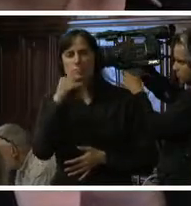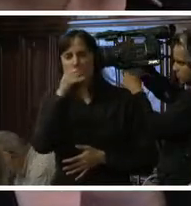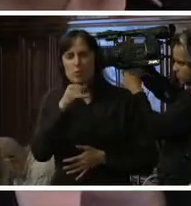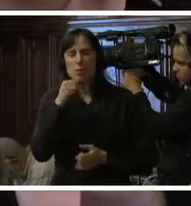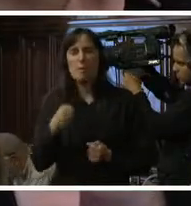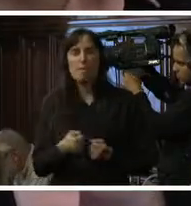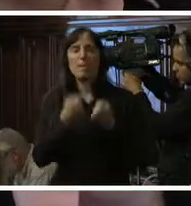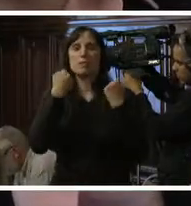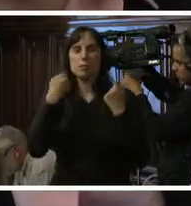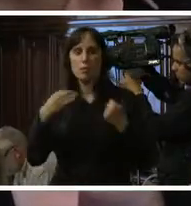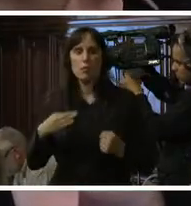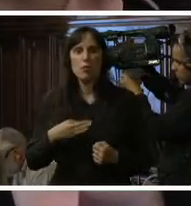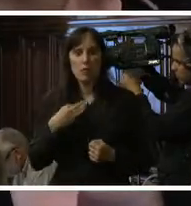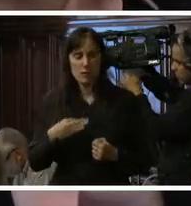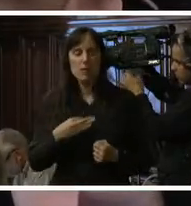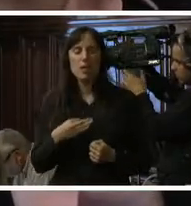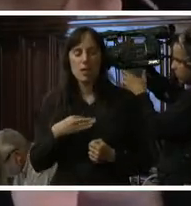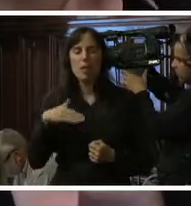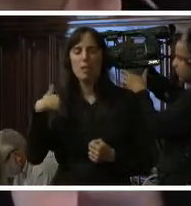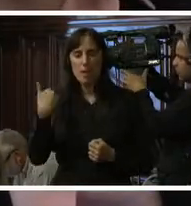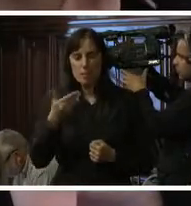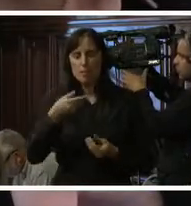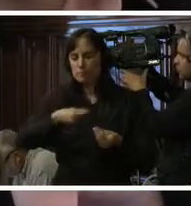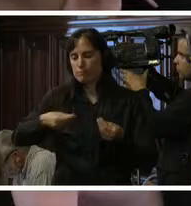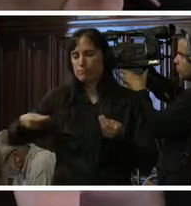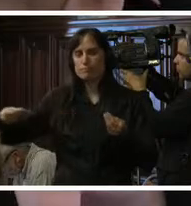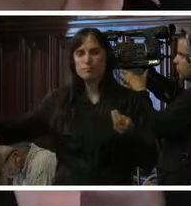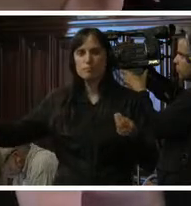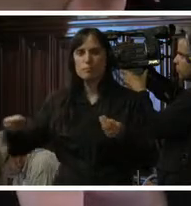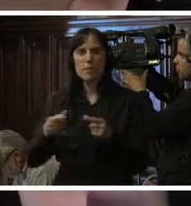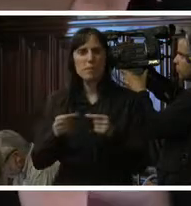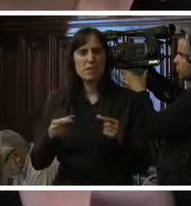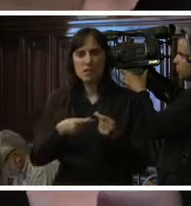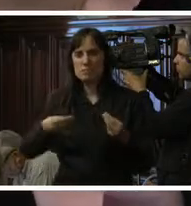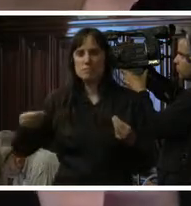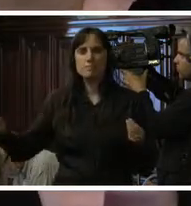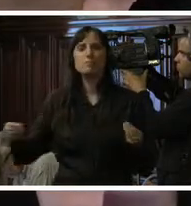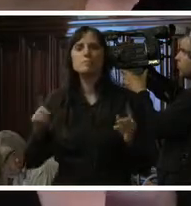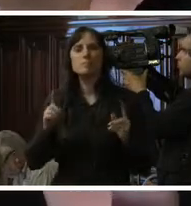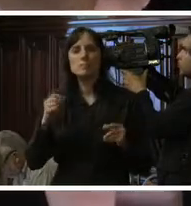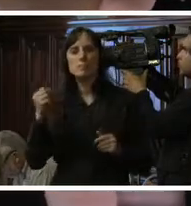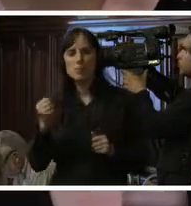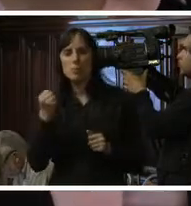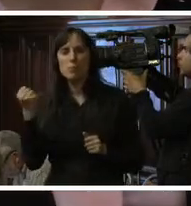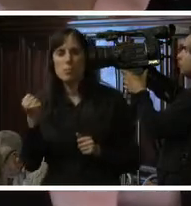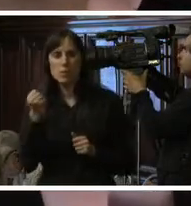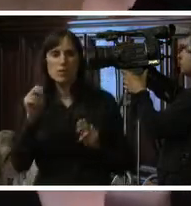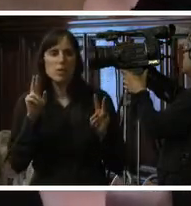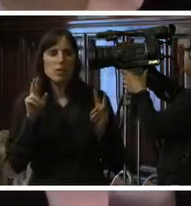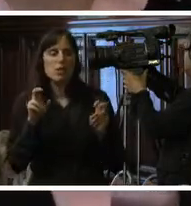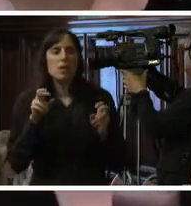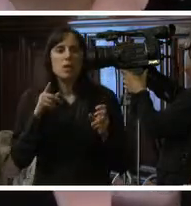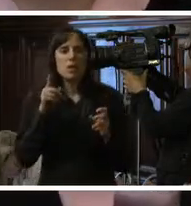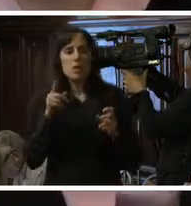distribuir. E eu queria destacar a importância do direito ao saneamento básico e a direito à água potável, porque essa é uma